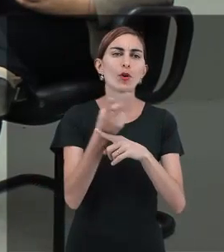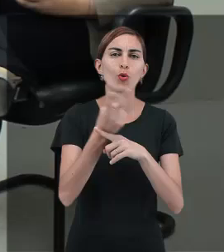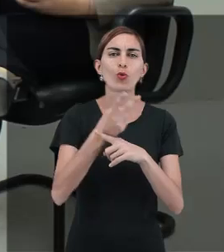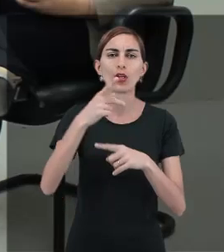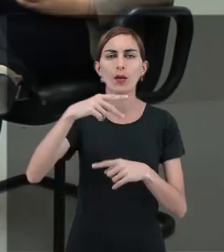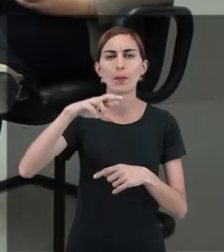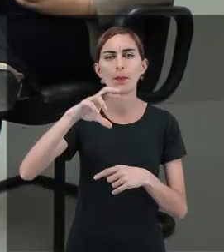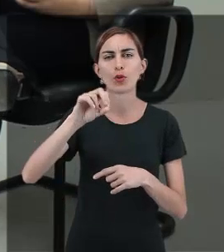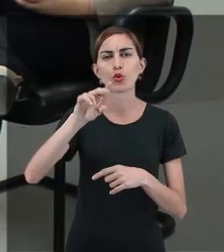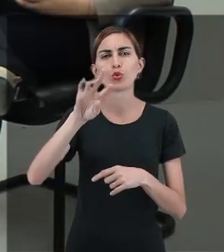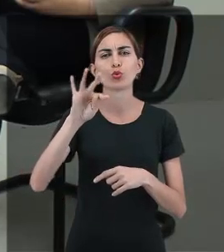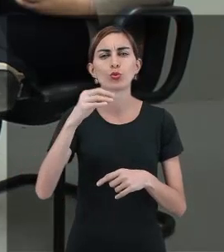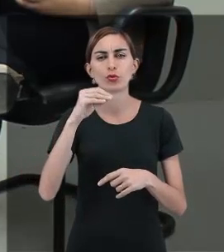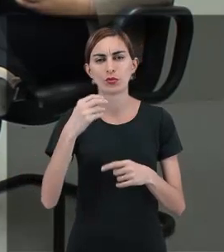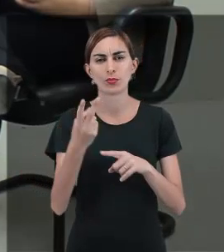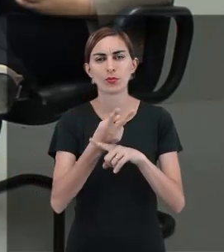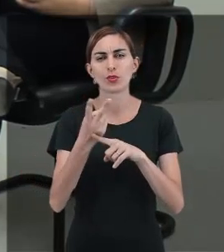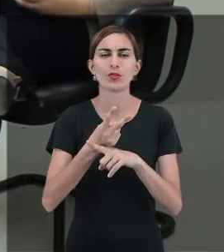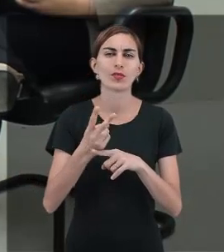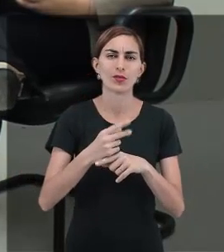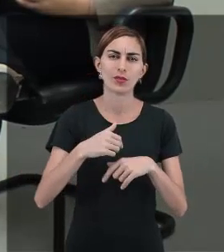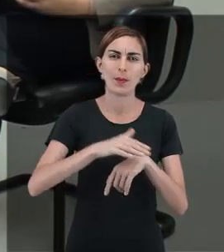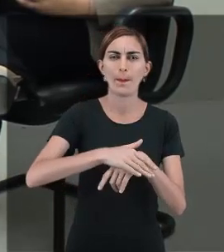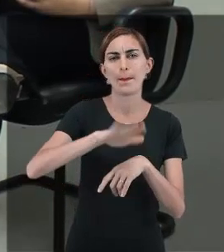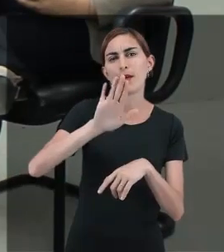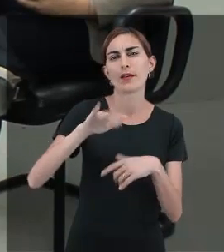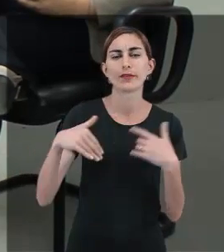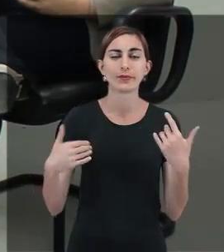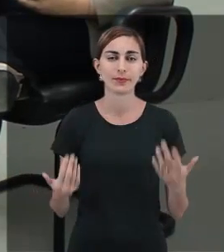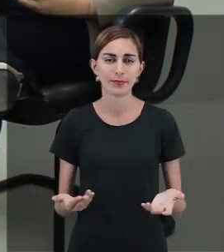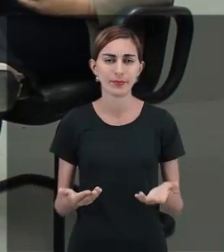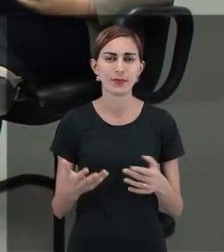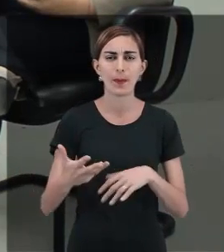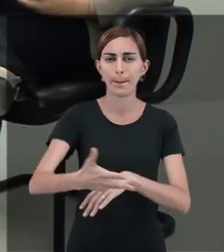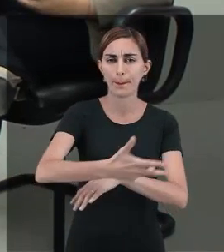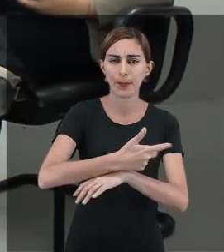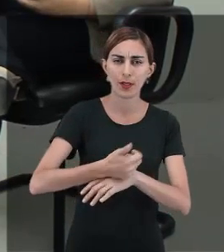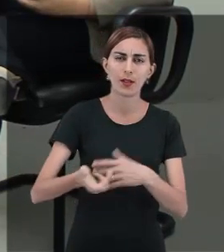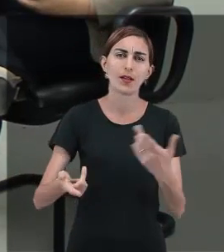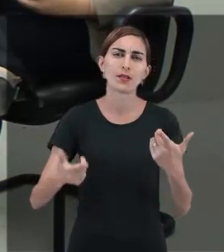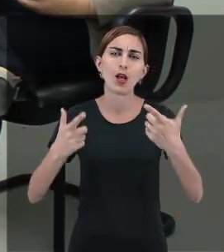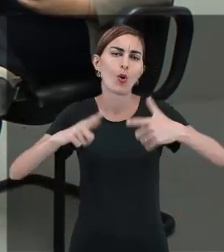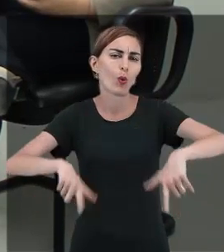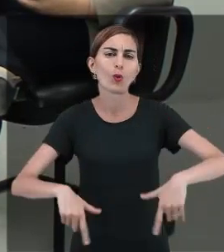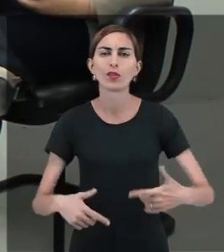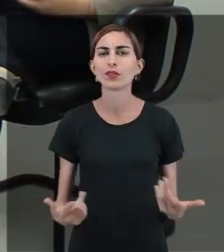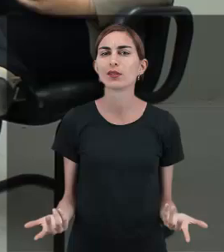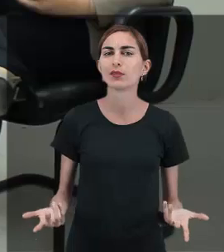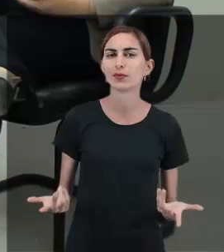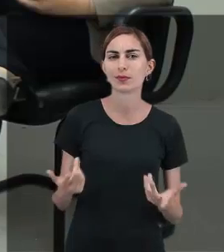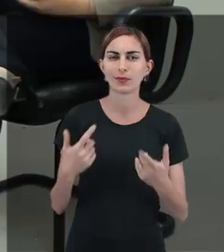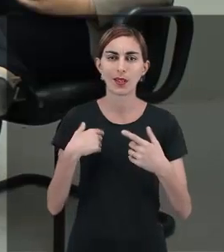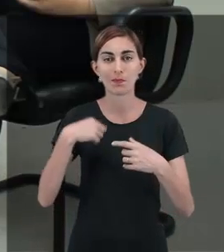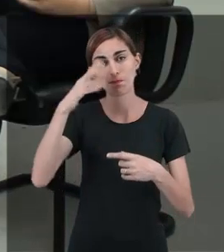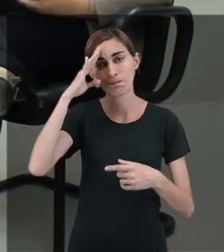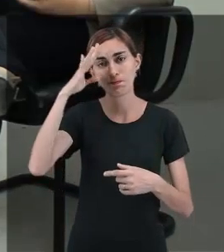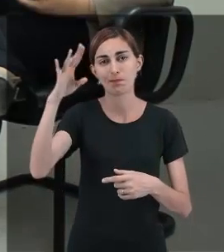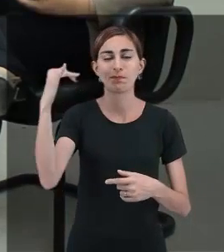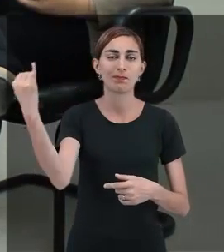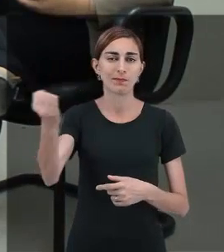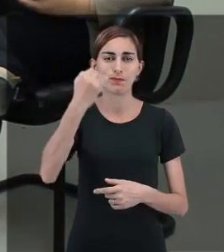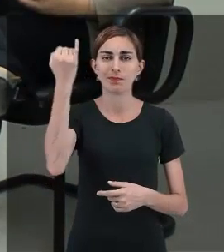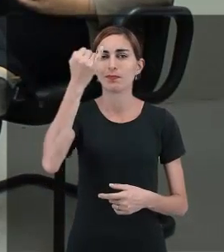ele busca mais o produto, eu vou vender mais. Então, eu preciso fazer essa escolha. Então, a praça, ou seja, o ponto de compra é fundamental para que